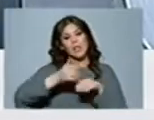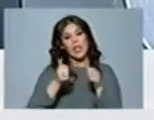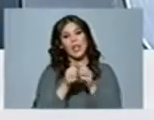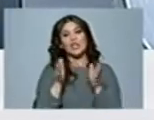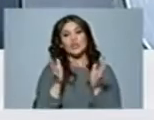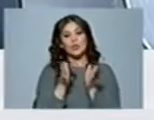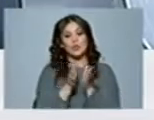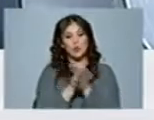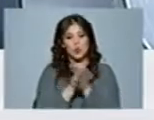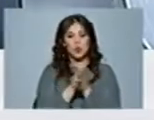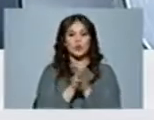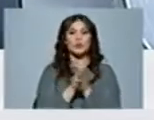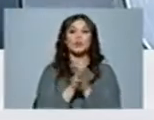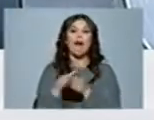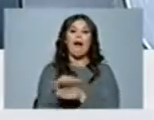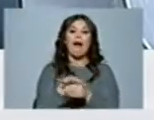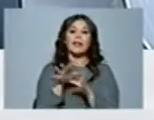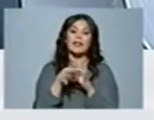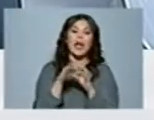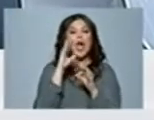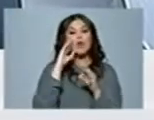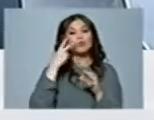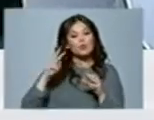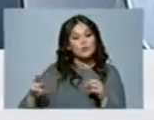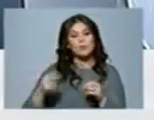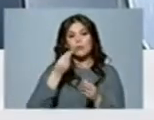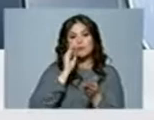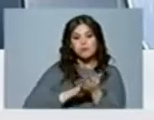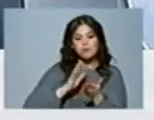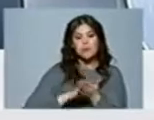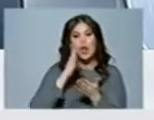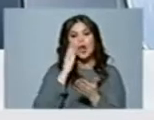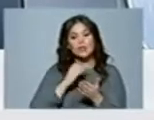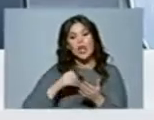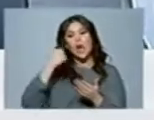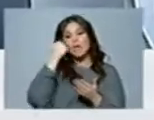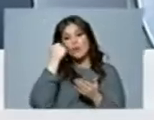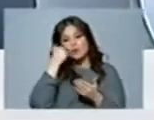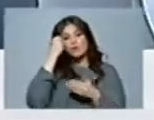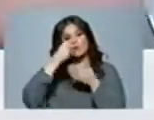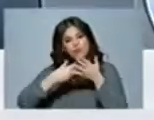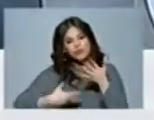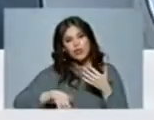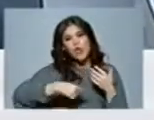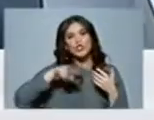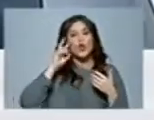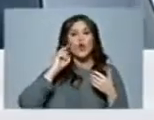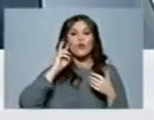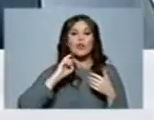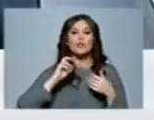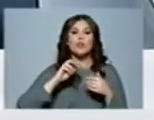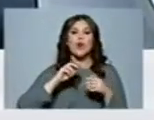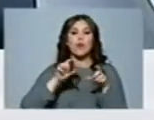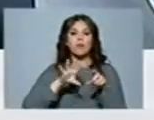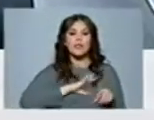fazem parte do turismo. A restauração, a hotelaria, as empresas de animação, os museus, todas essas... Ouvimos os empresários a reclamar que não